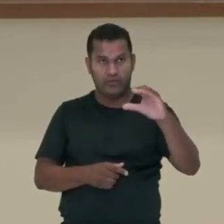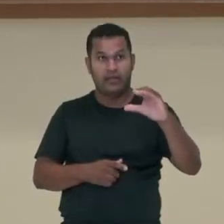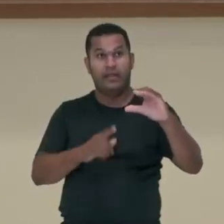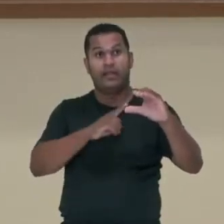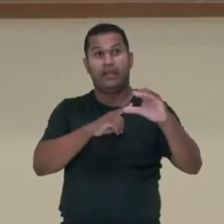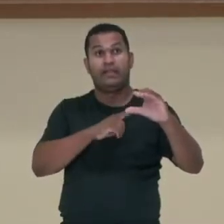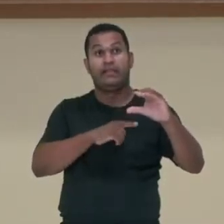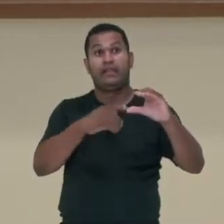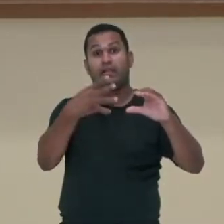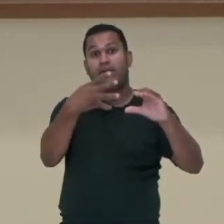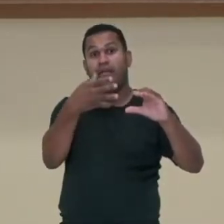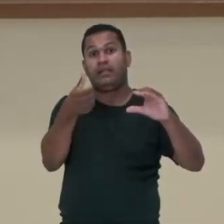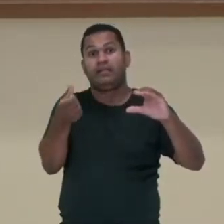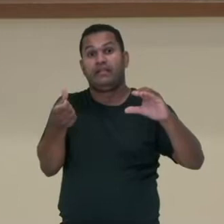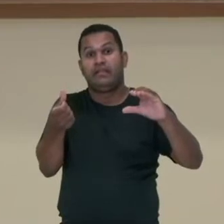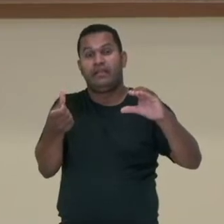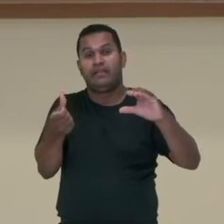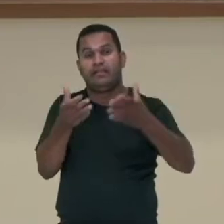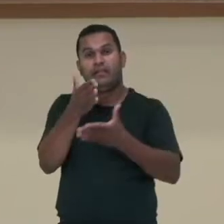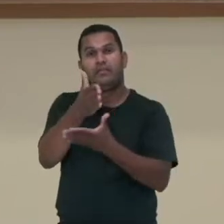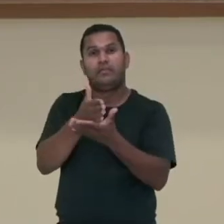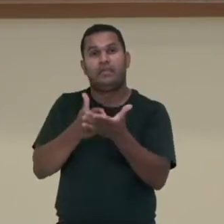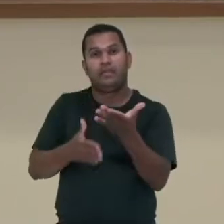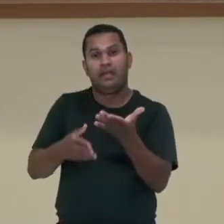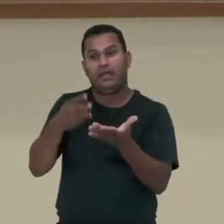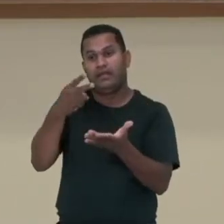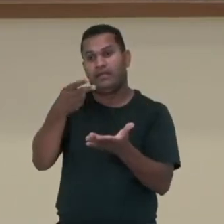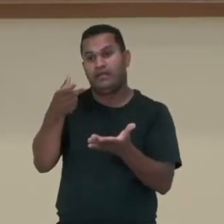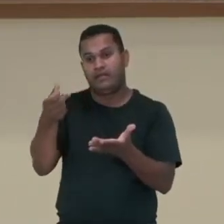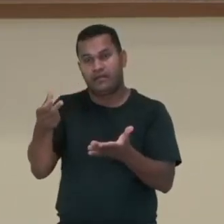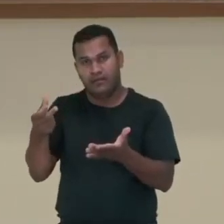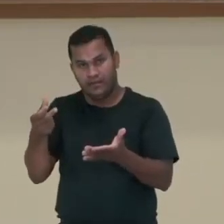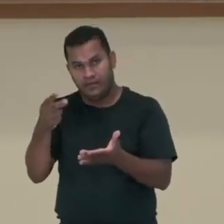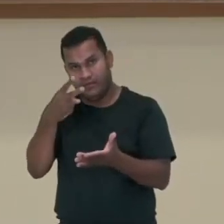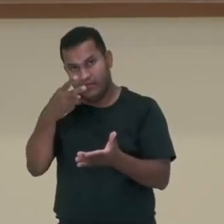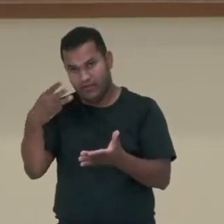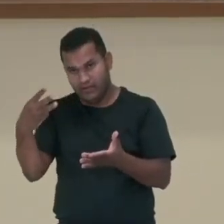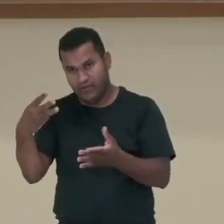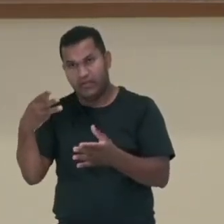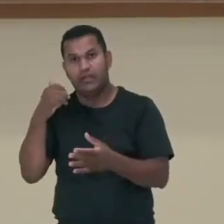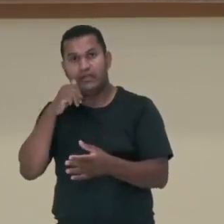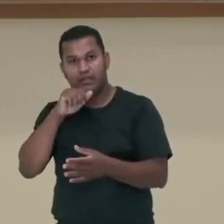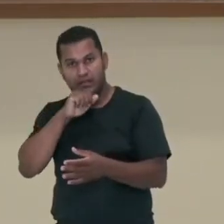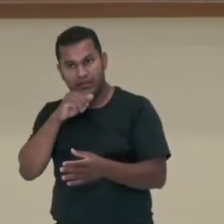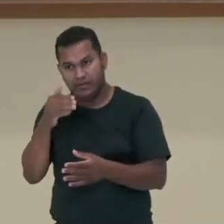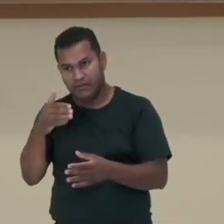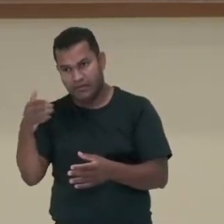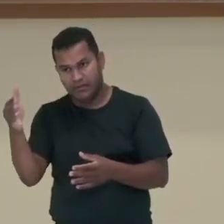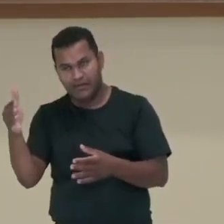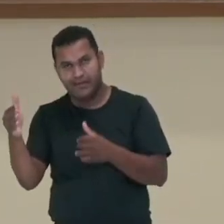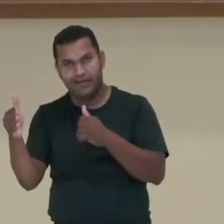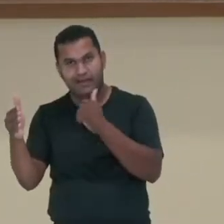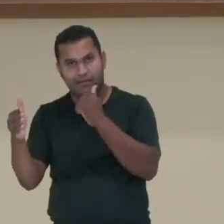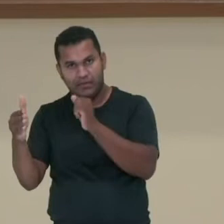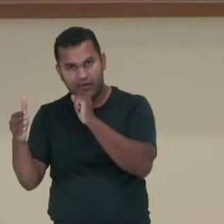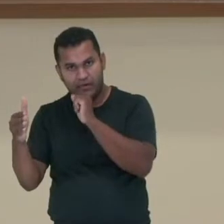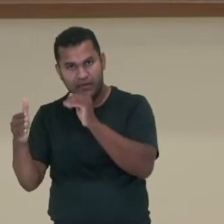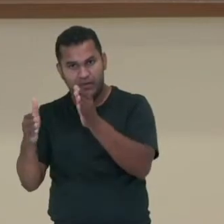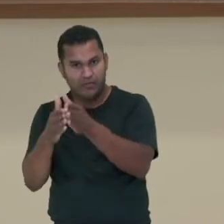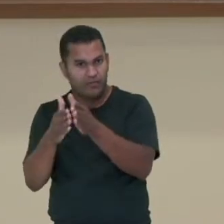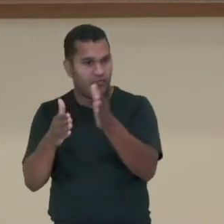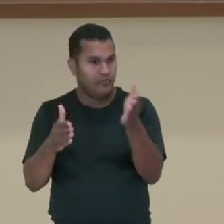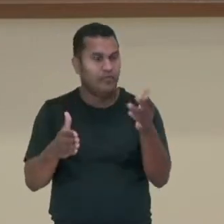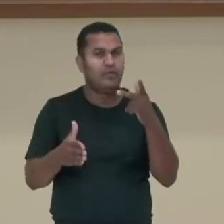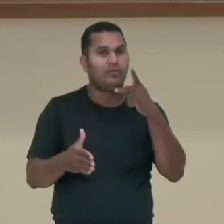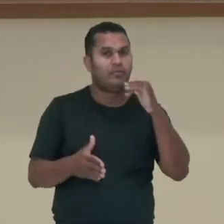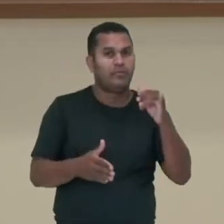da mãe. No cromossomo, existe assim a estrutura do cromossomo, que é feita de DNA todo enroladinho nas